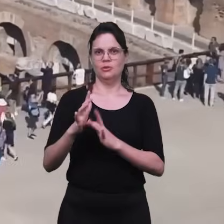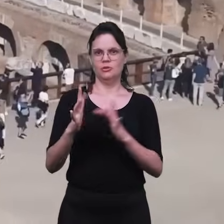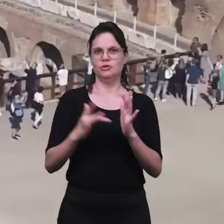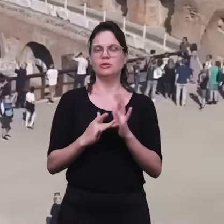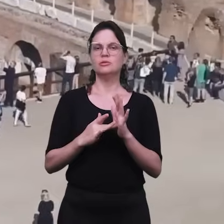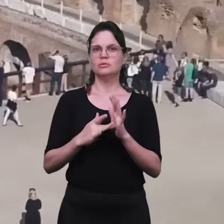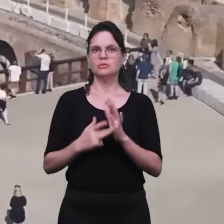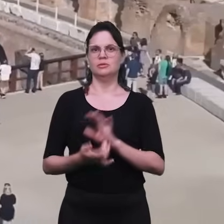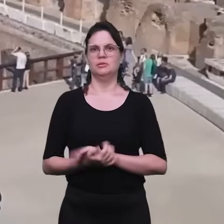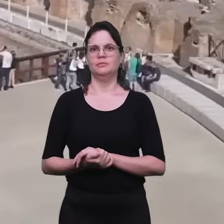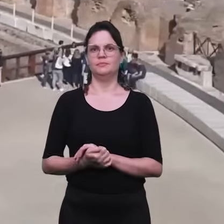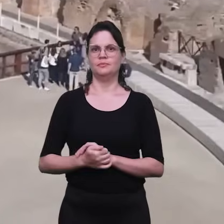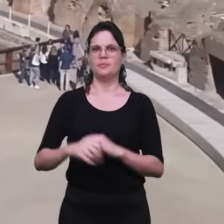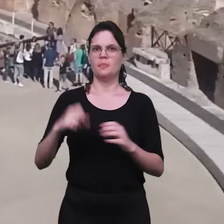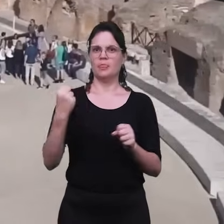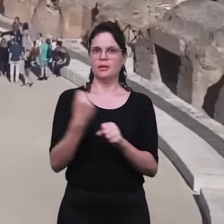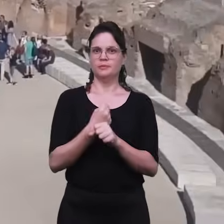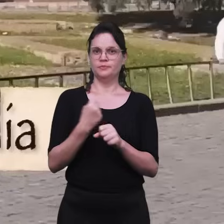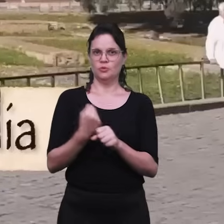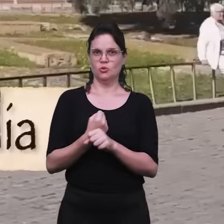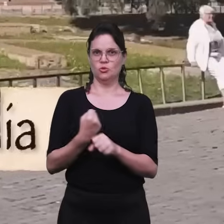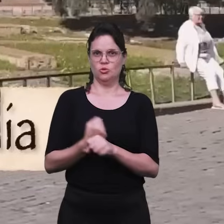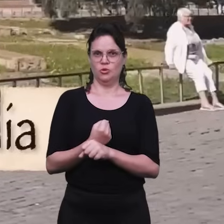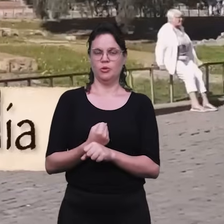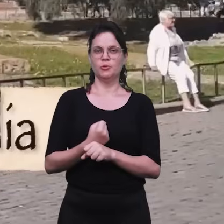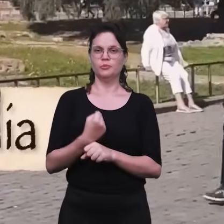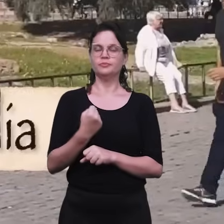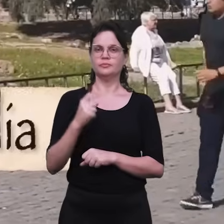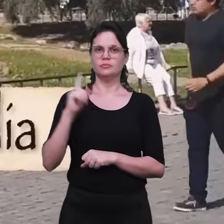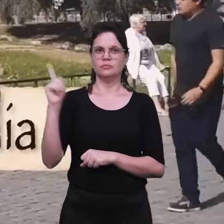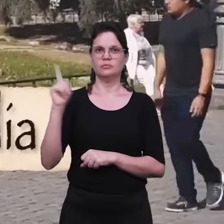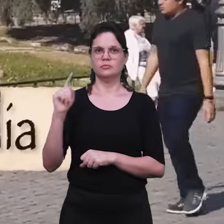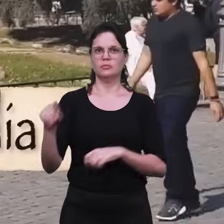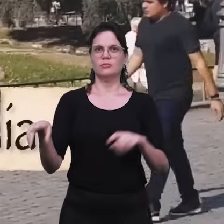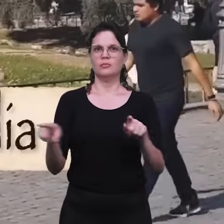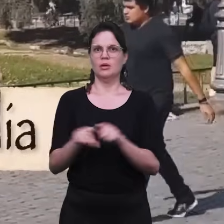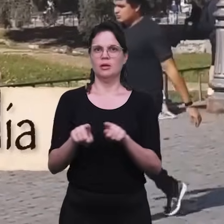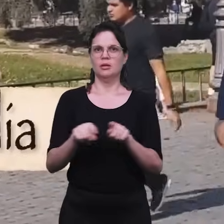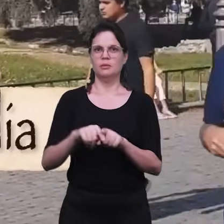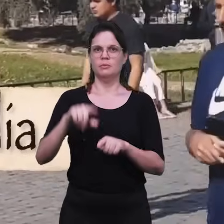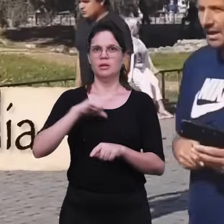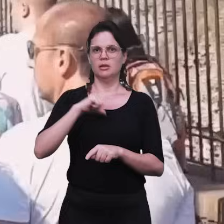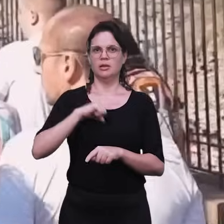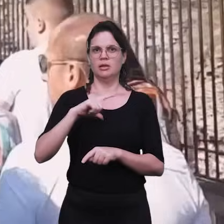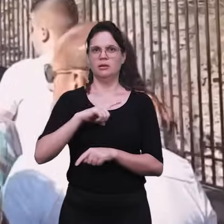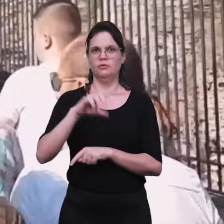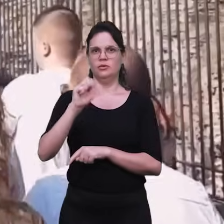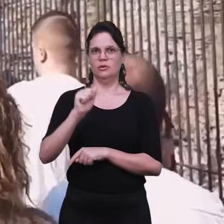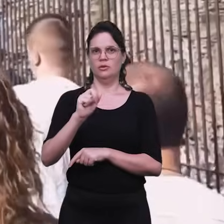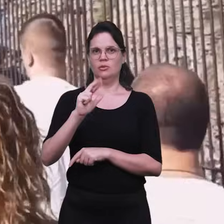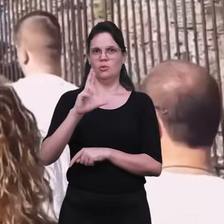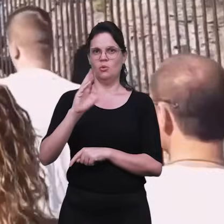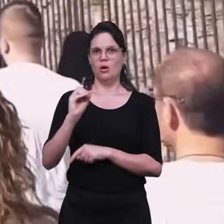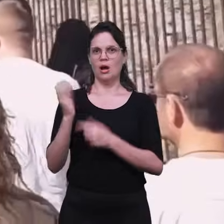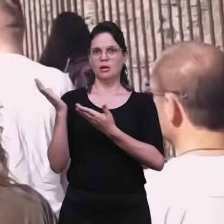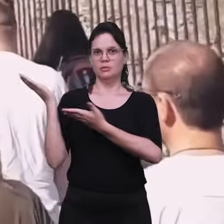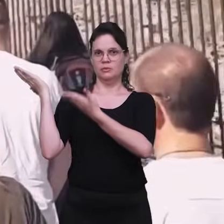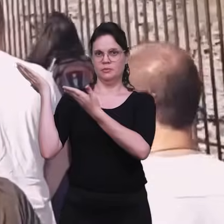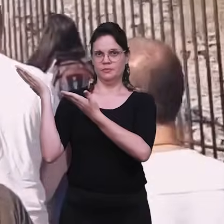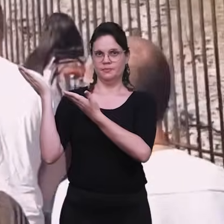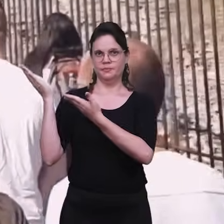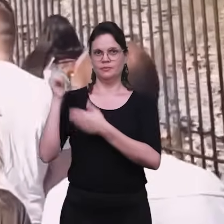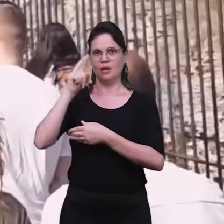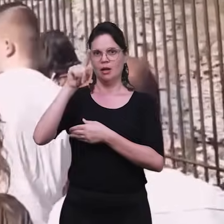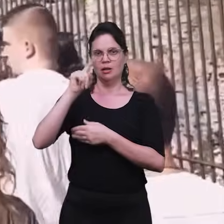Jerusalém. Construiu Domiciano, ali o filho, ele construiu o Arco de Tito, ali no Monte Palatino,